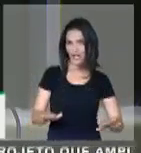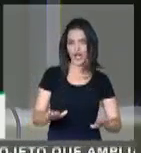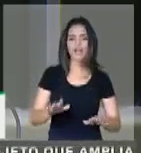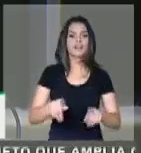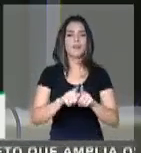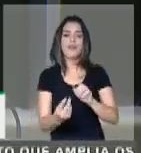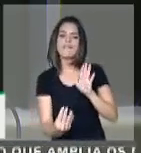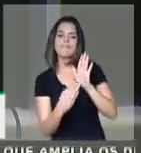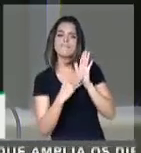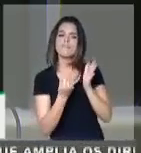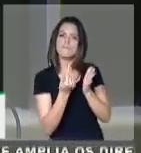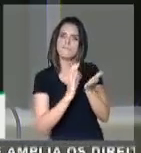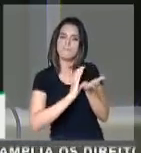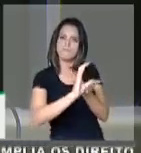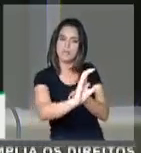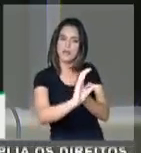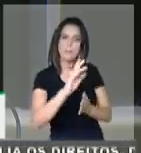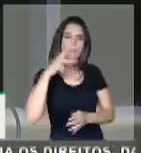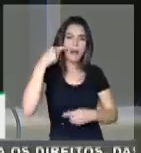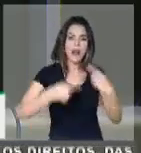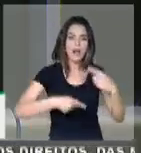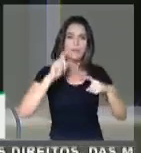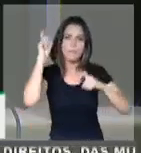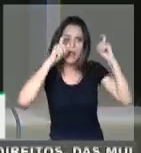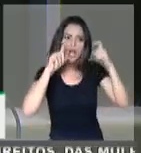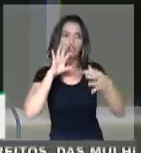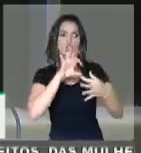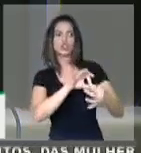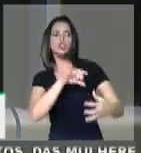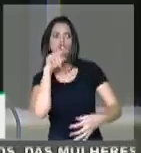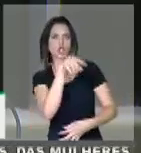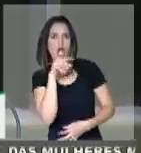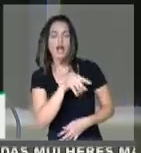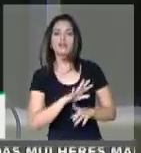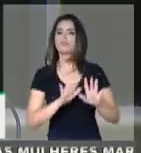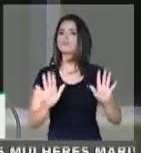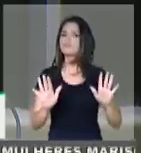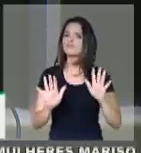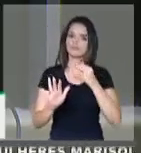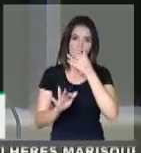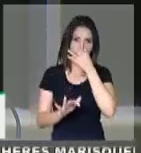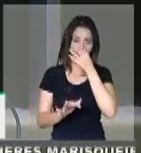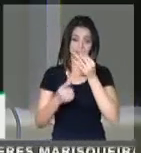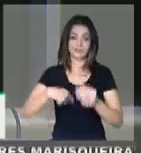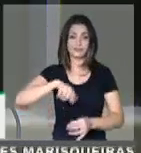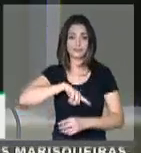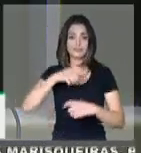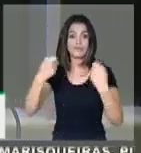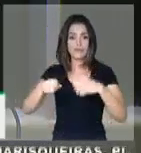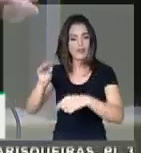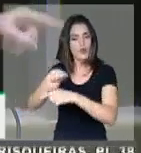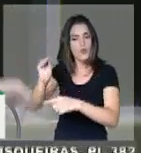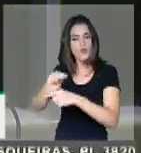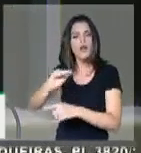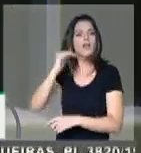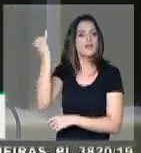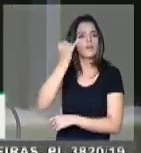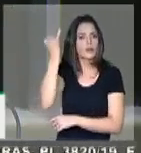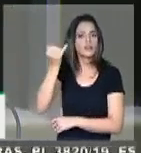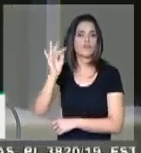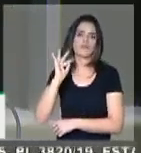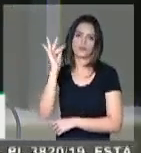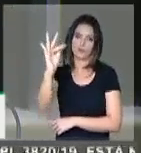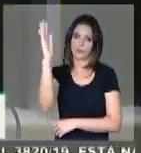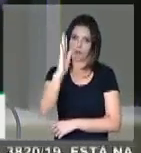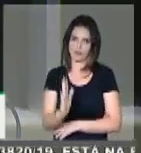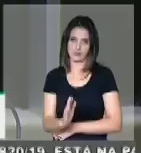com as emendas parlamentares, mas a gente tem que cuidar daquilo que é relevante para o futuro do